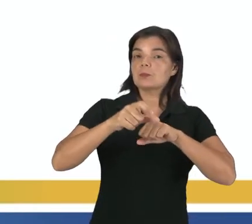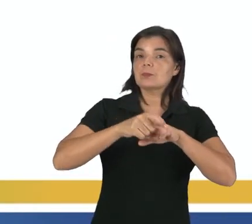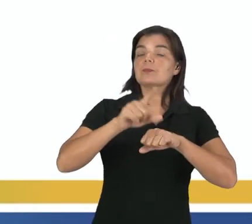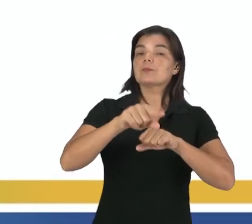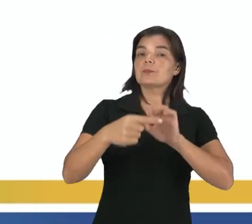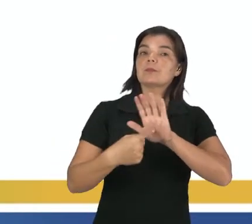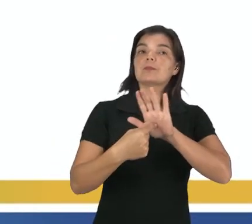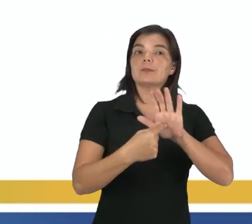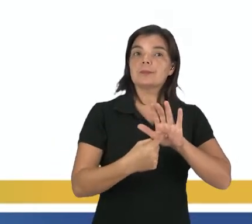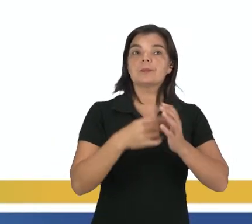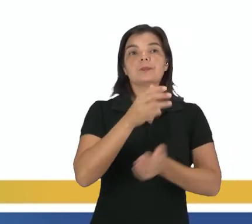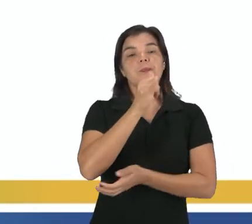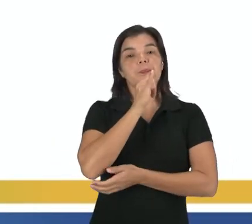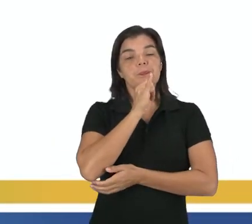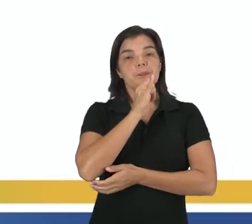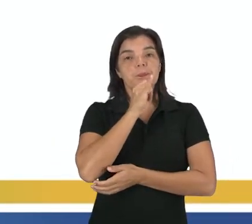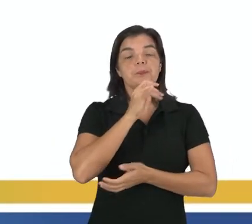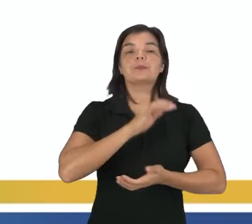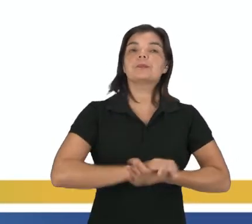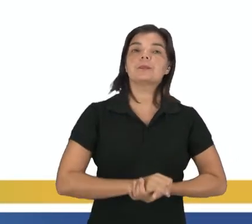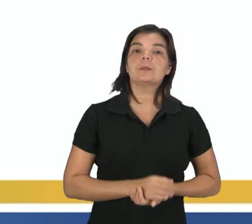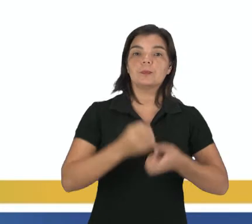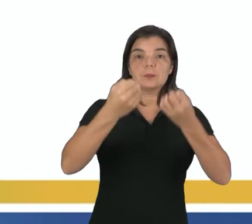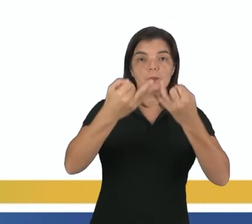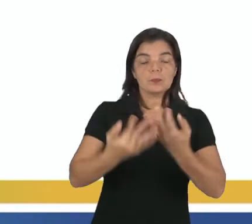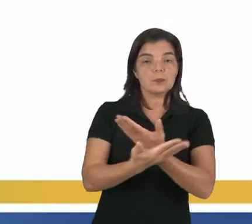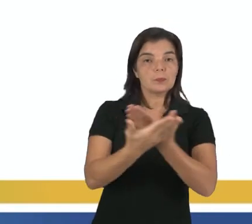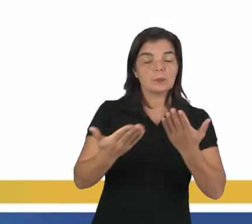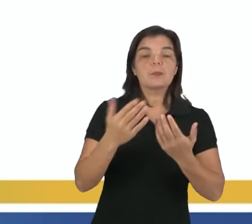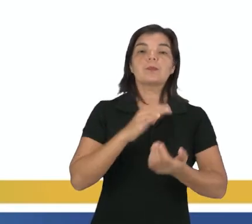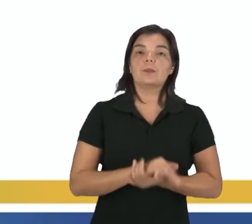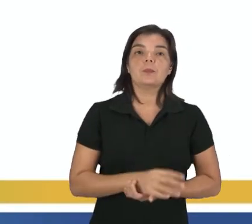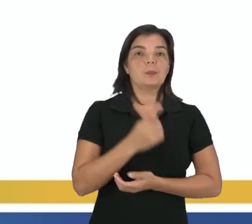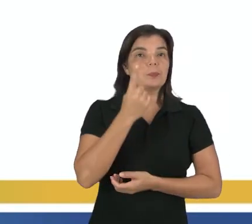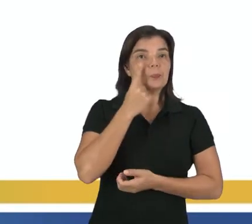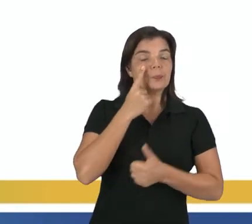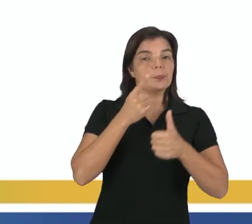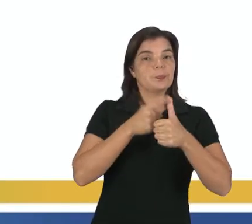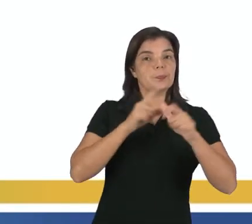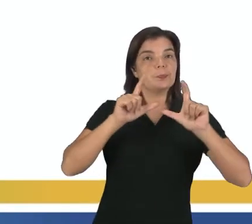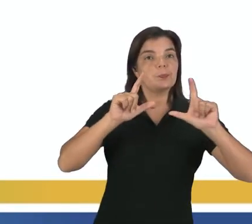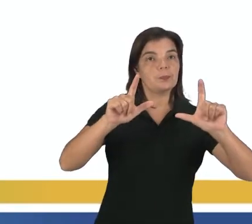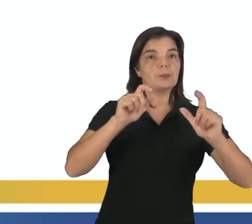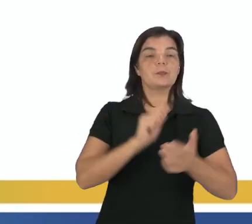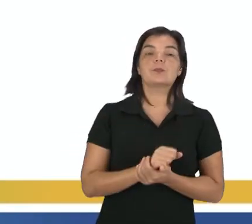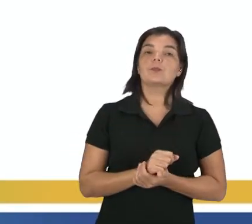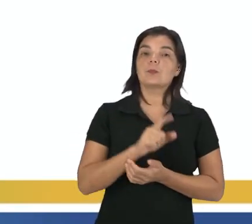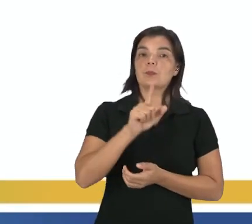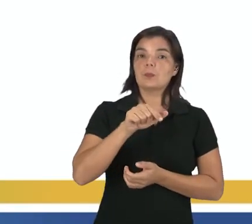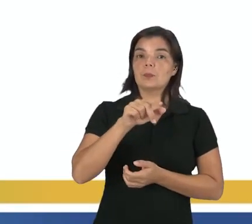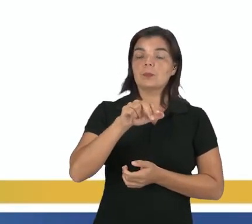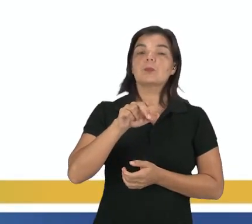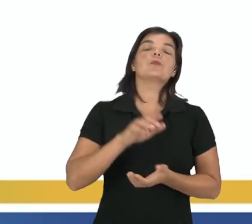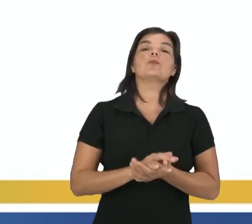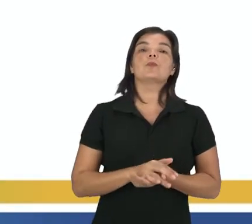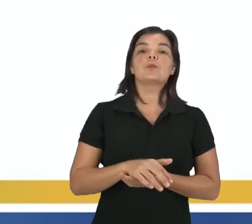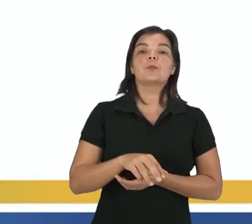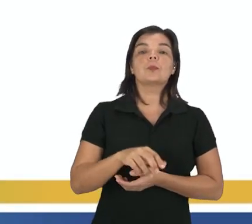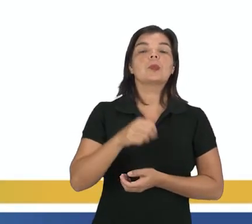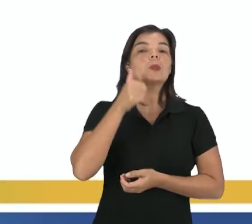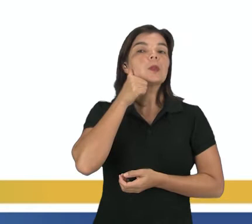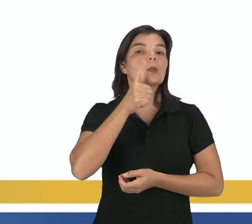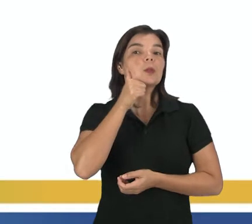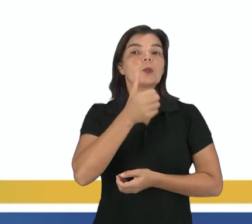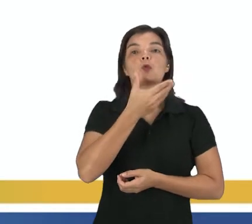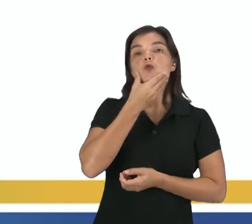se o substantivo vier determinante. Deixa eu explicar para vocês. Olhem a primeira placa. Está escrito proibido ou